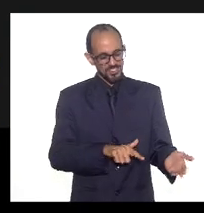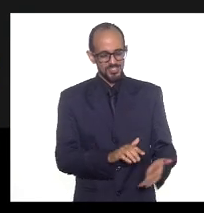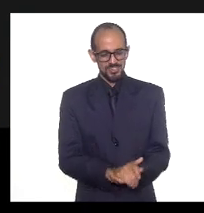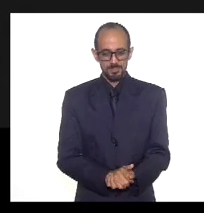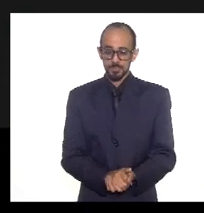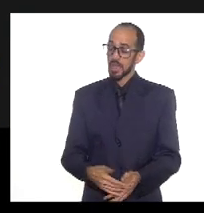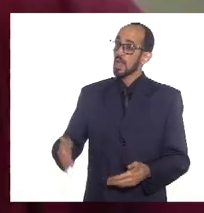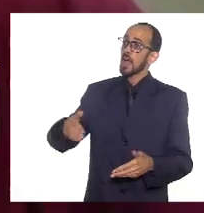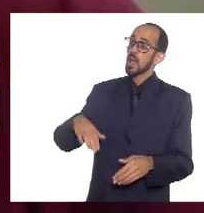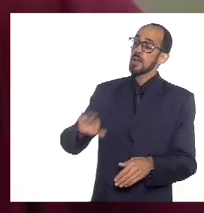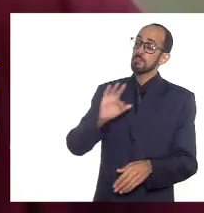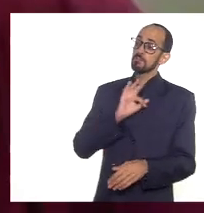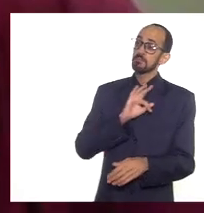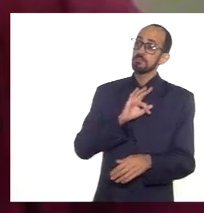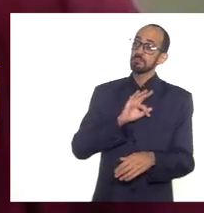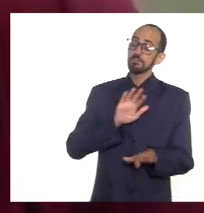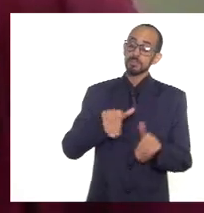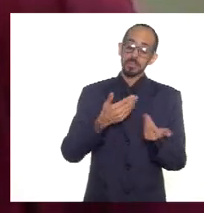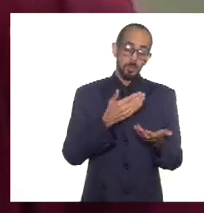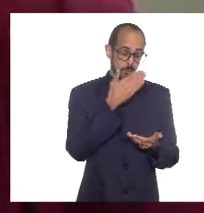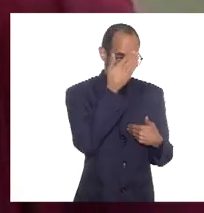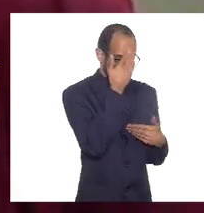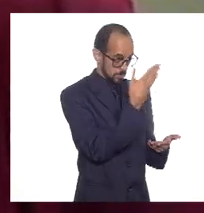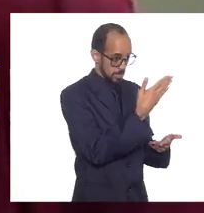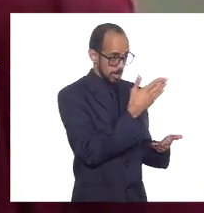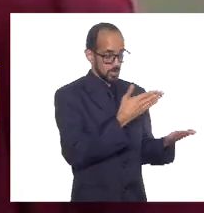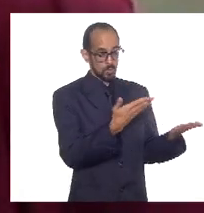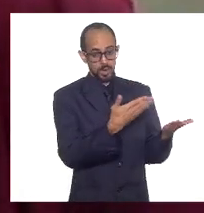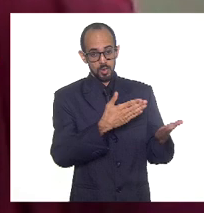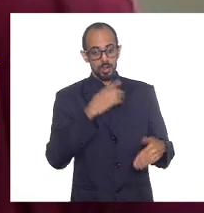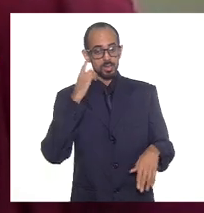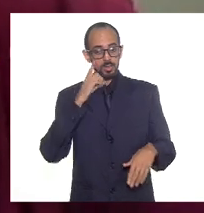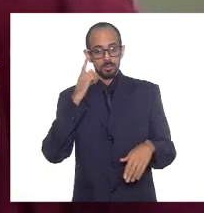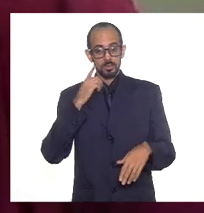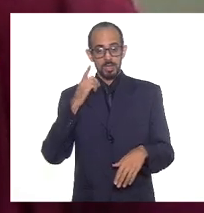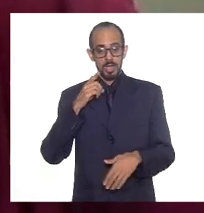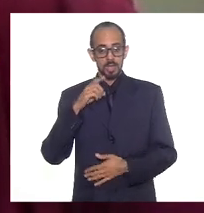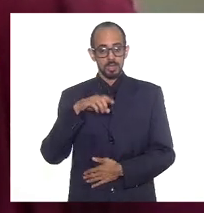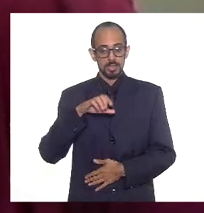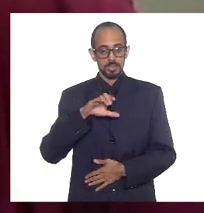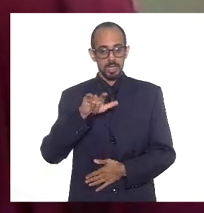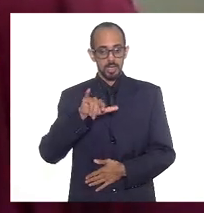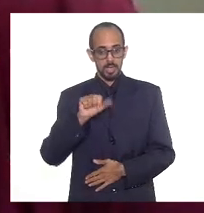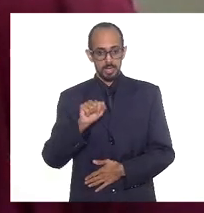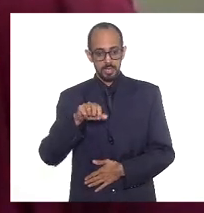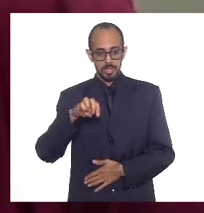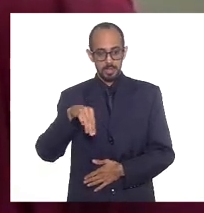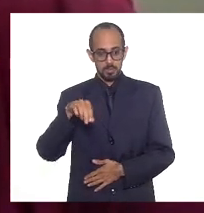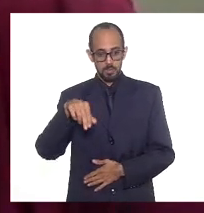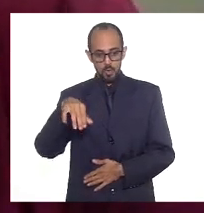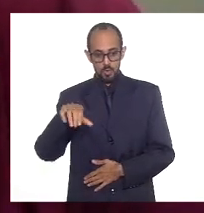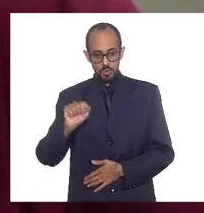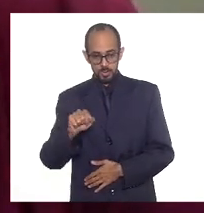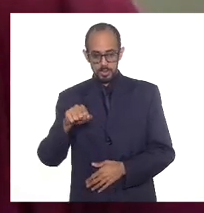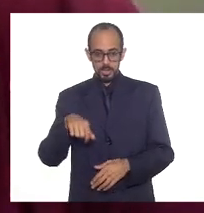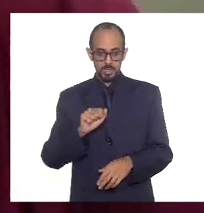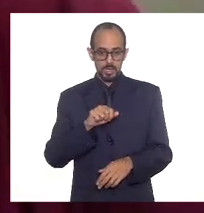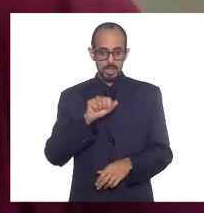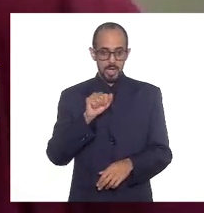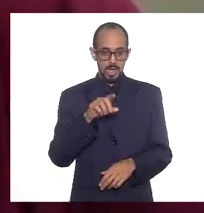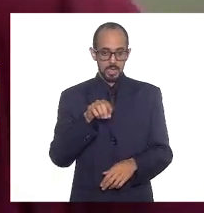Obrigada, deputada Eliomar. Indago a deputada Cega Jordão, Mônica Francisca, Adriana Baltazar, Eurico